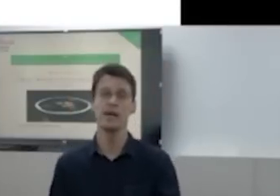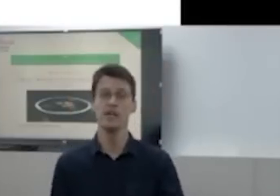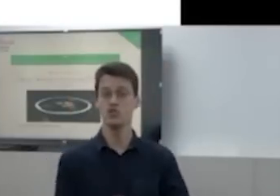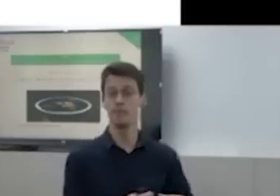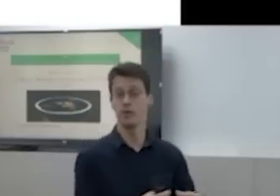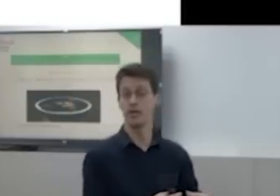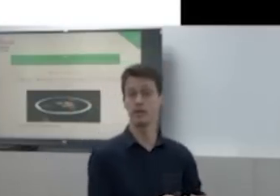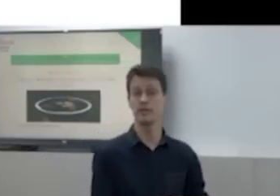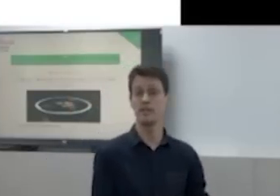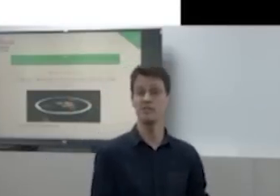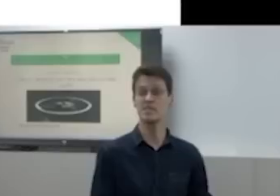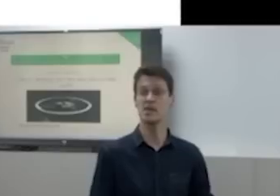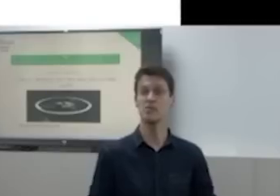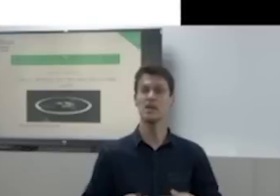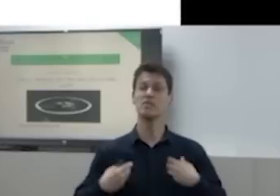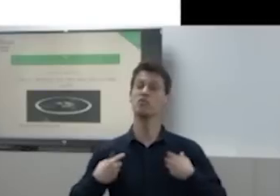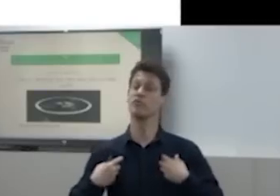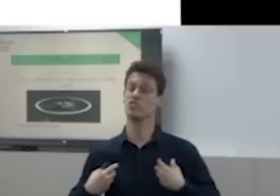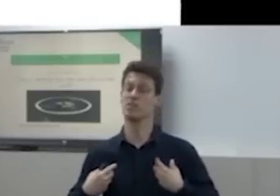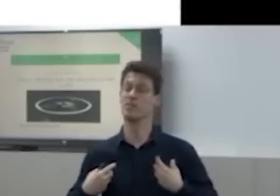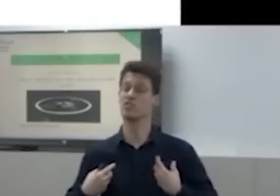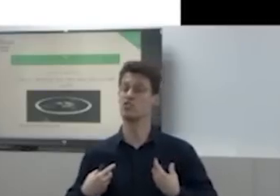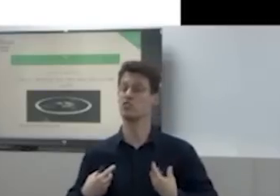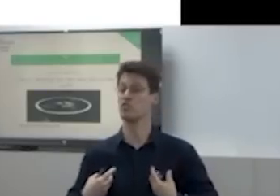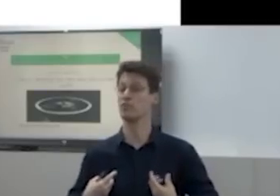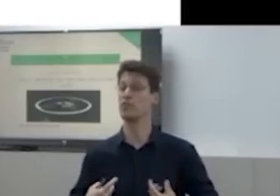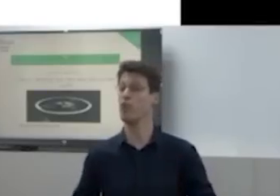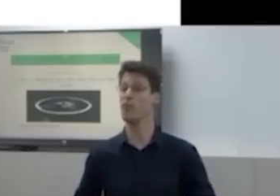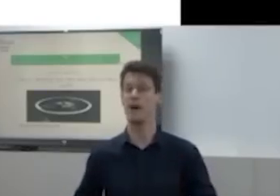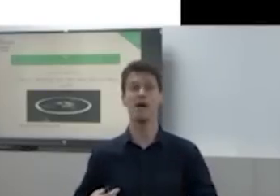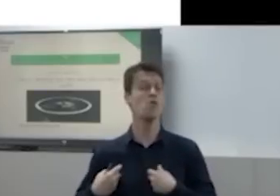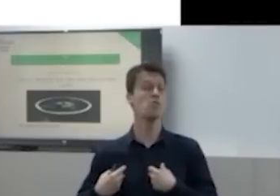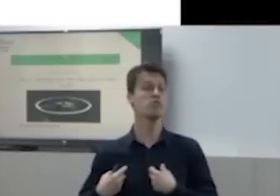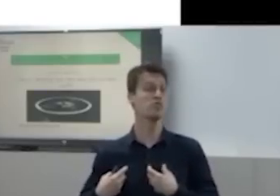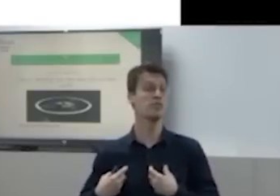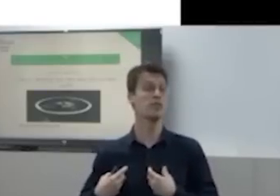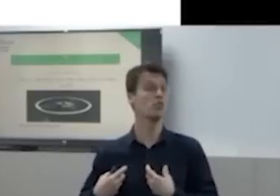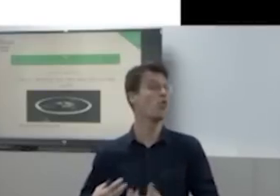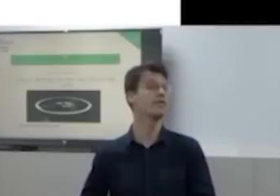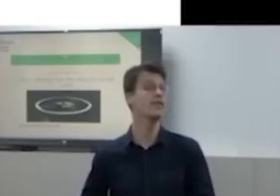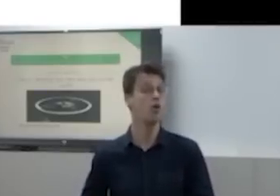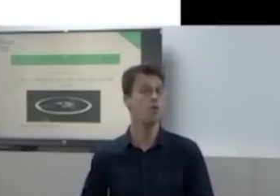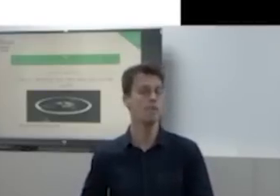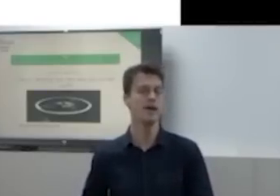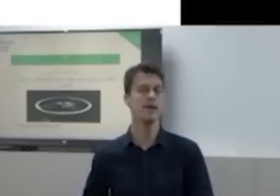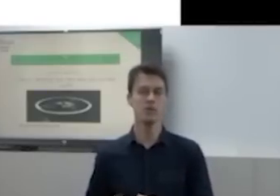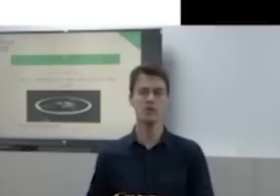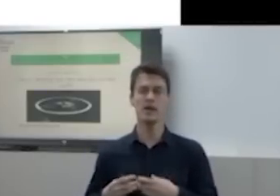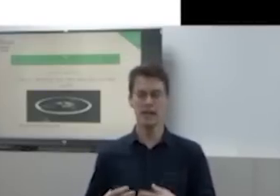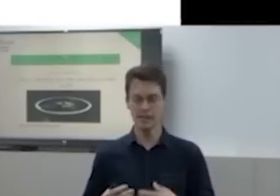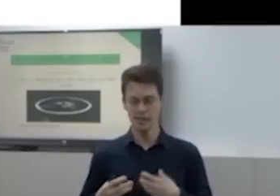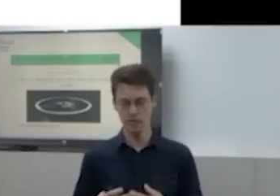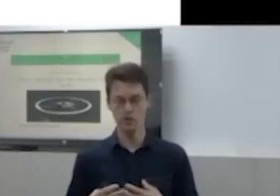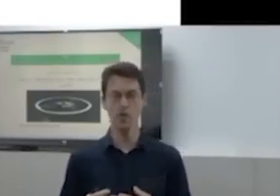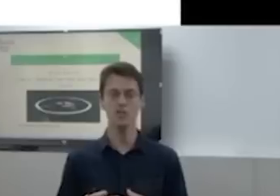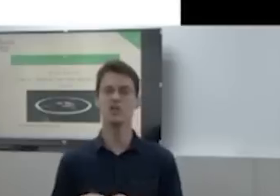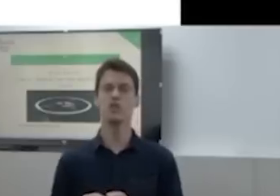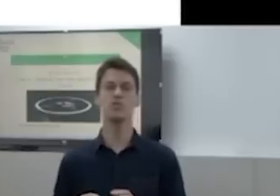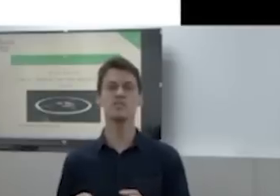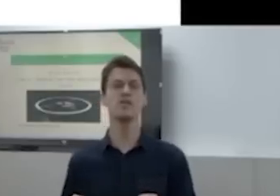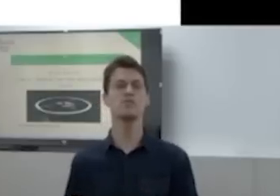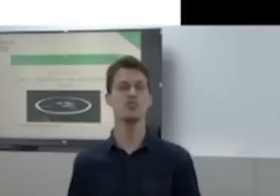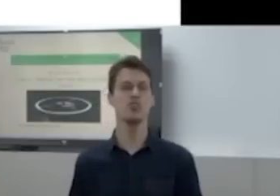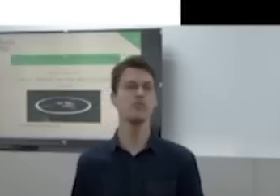de uma banda, de um programa de televisão, vai vestir um tipo de roupa, um tipo de cor de roupa. Então, cada